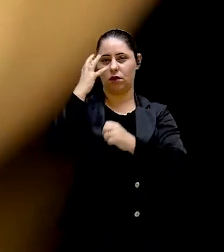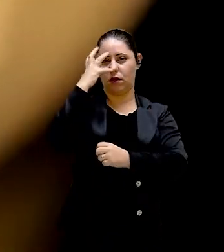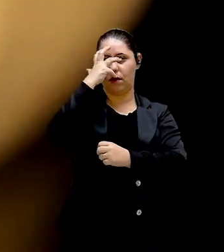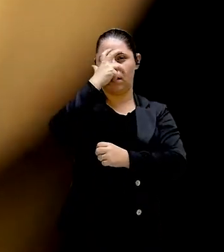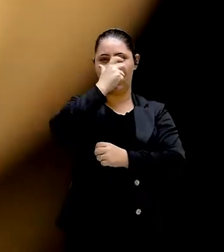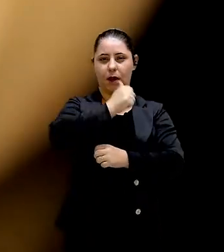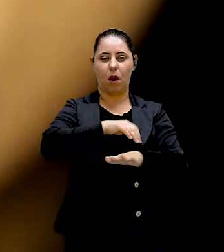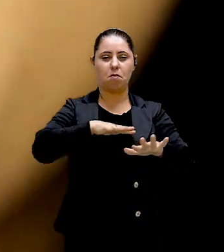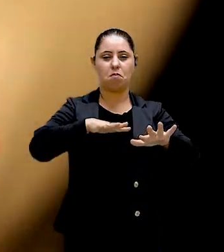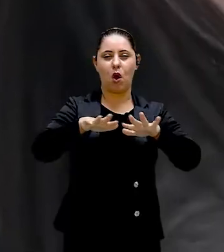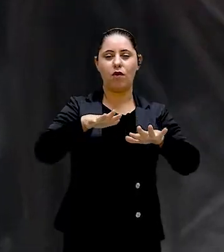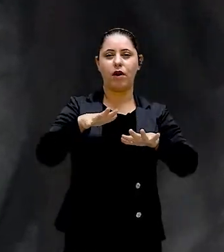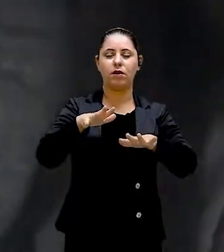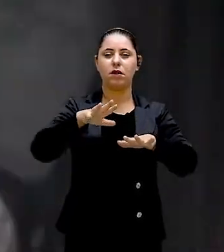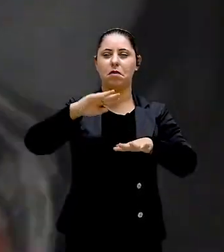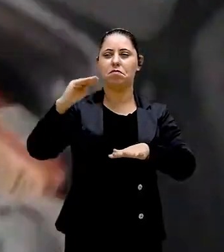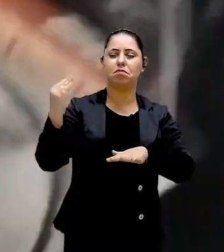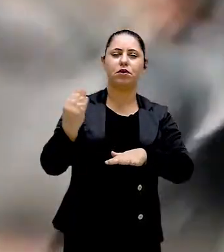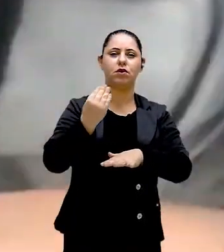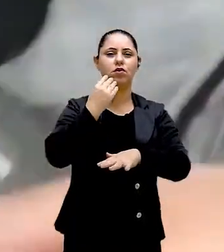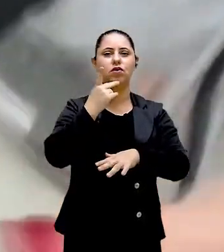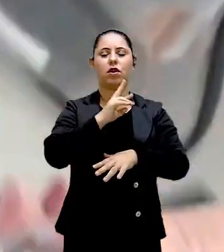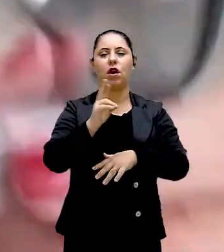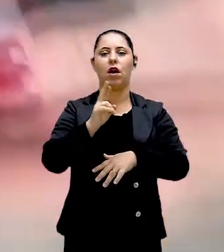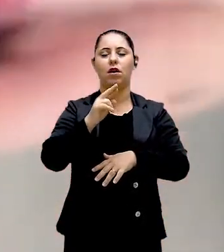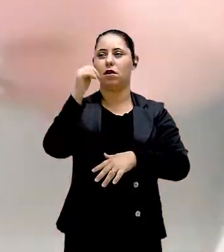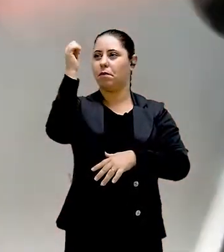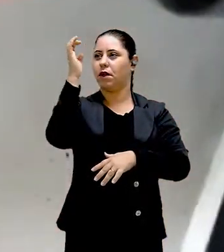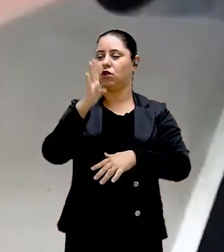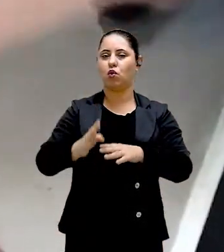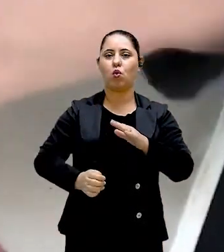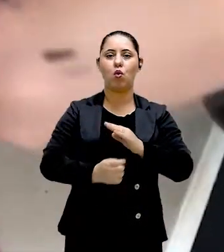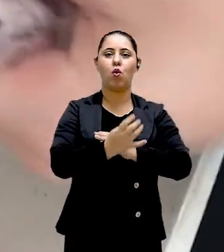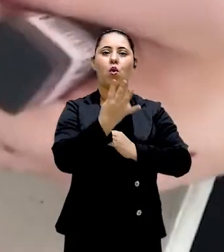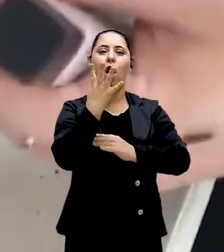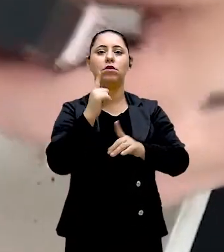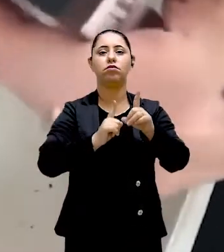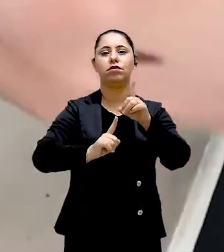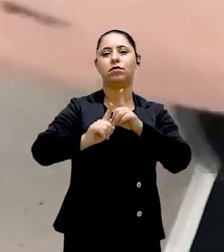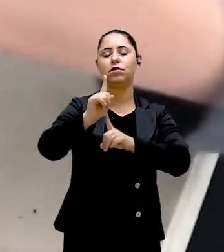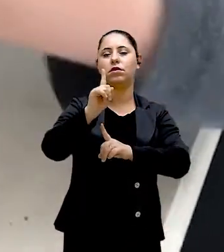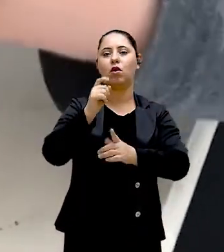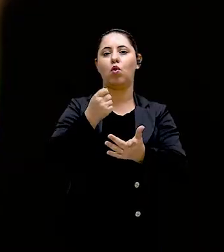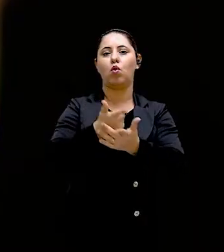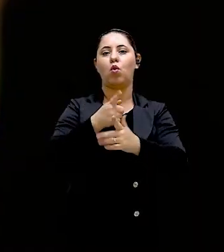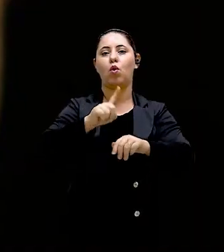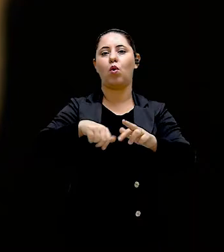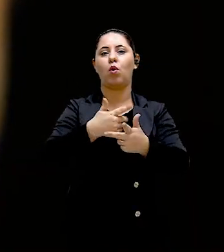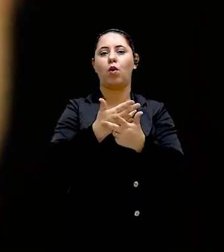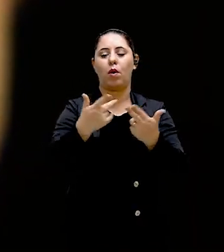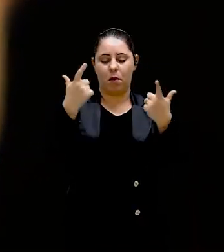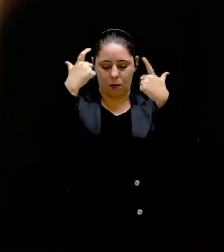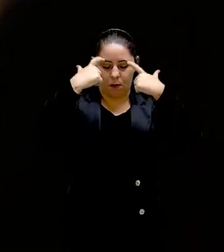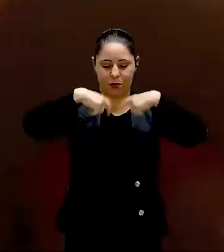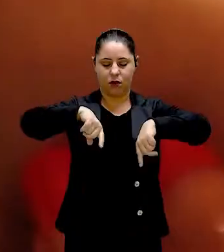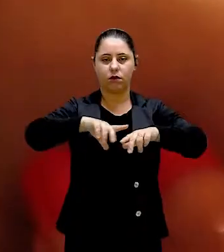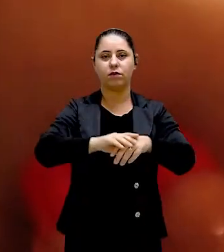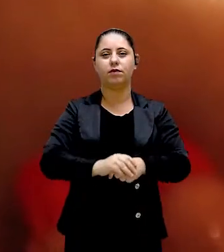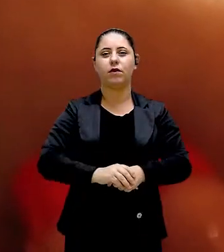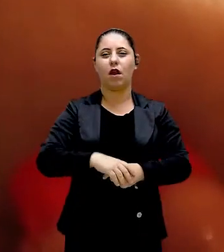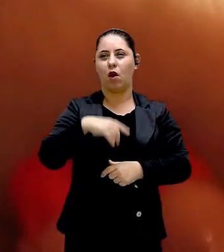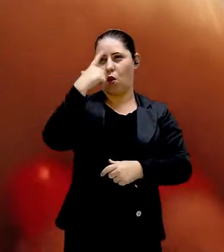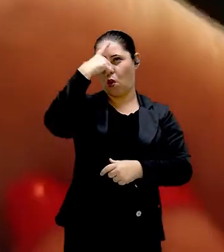reais por ano. Os brasileiros estão em 4º lugar quando o assunto é compra de produtos para o corpo, rosto e